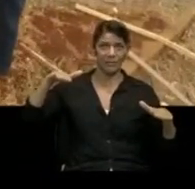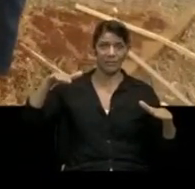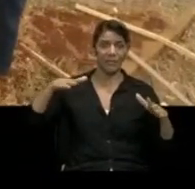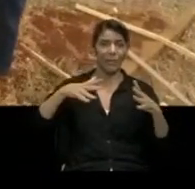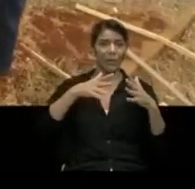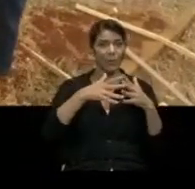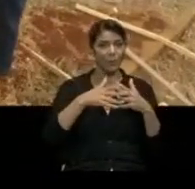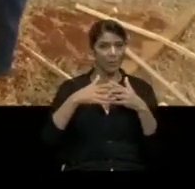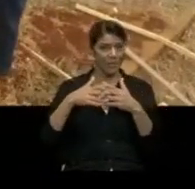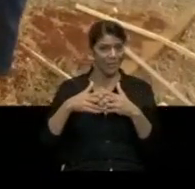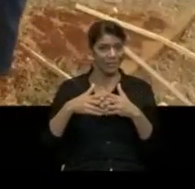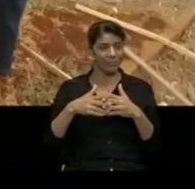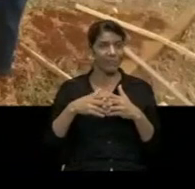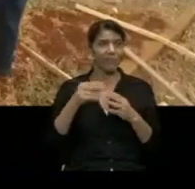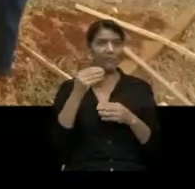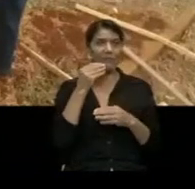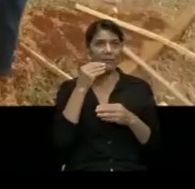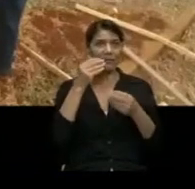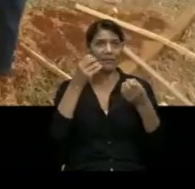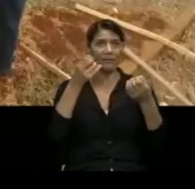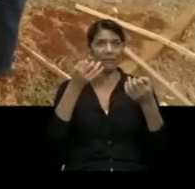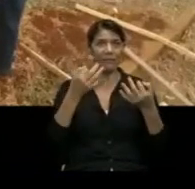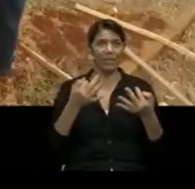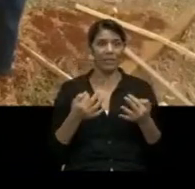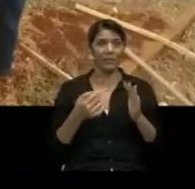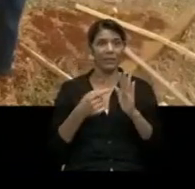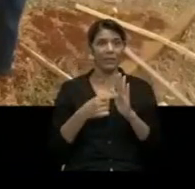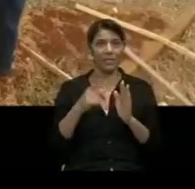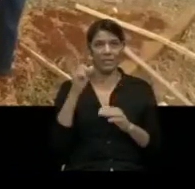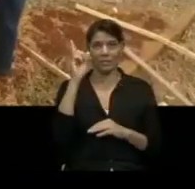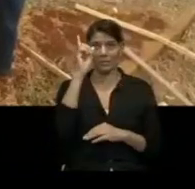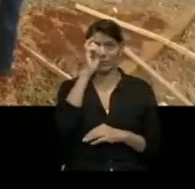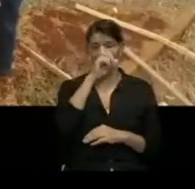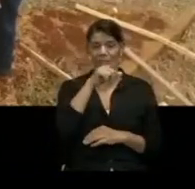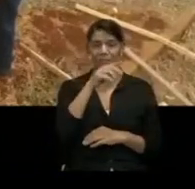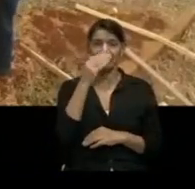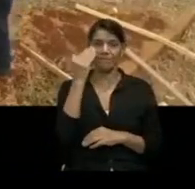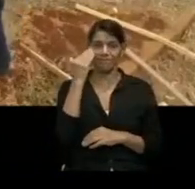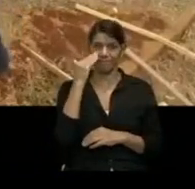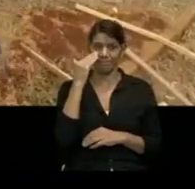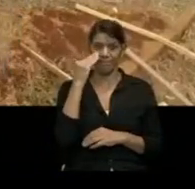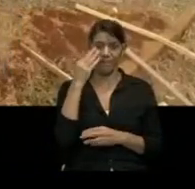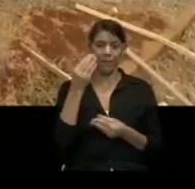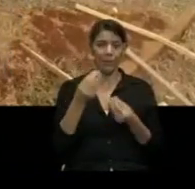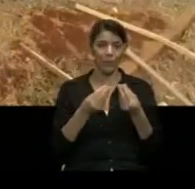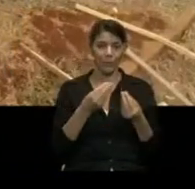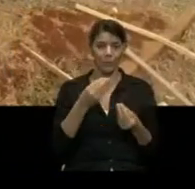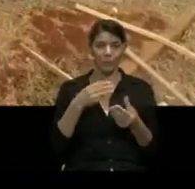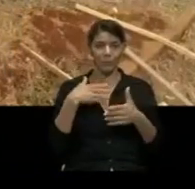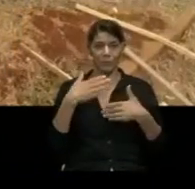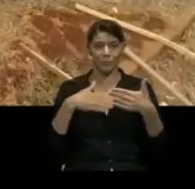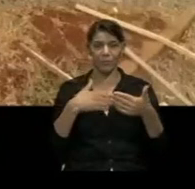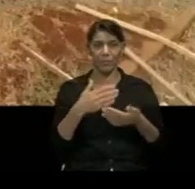por conta disso, para tentar mostrar essa dificuldade para vocês, né?